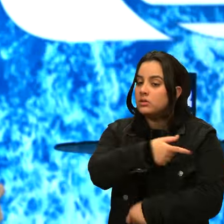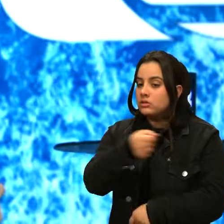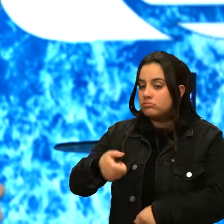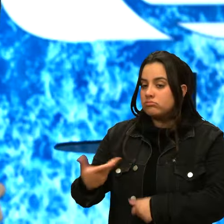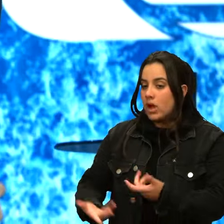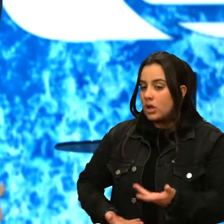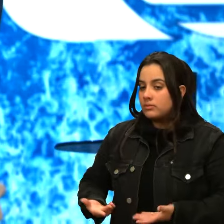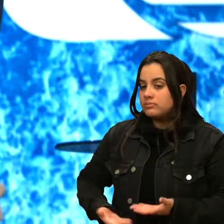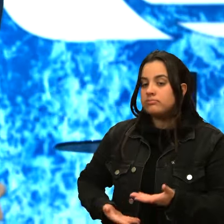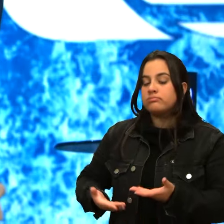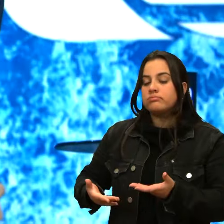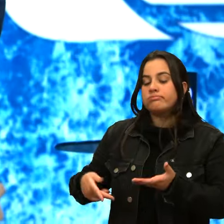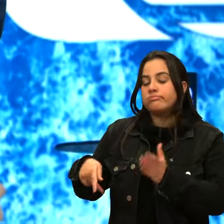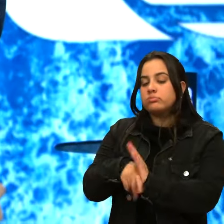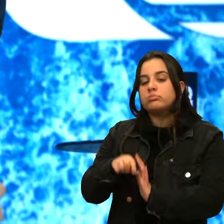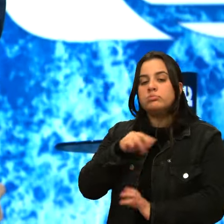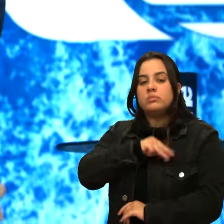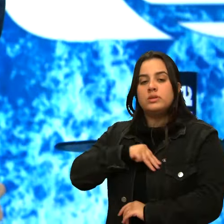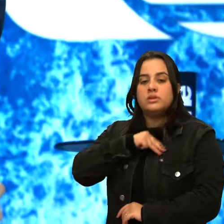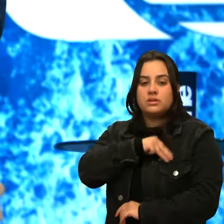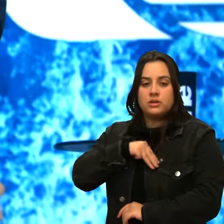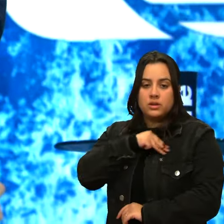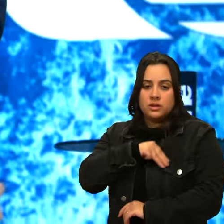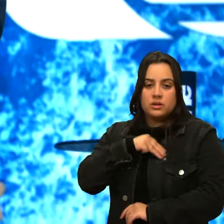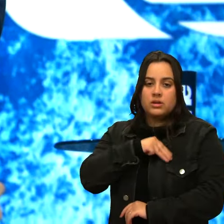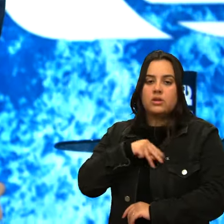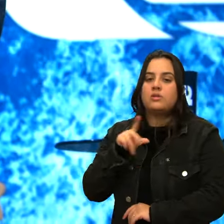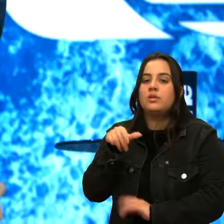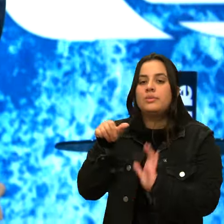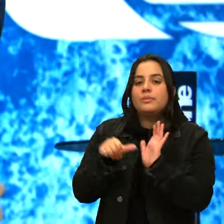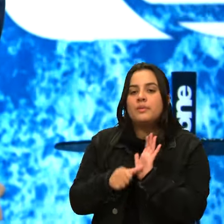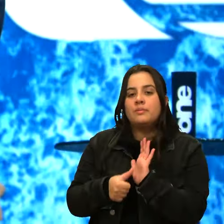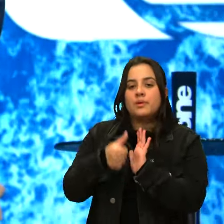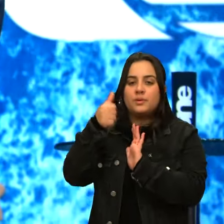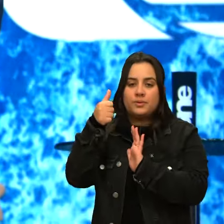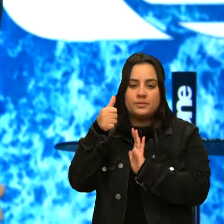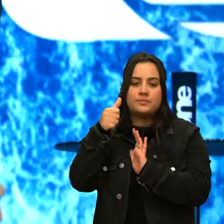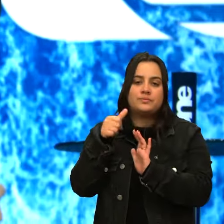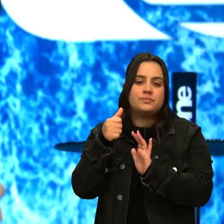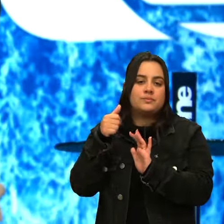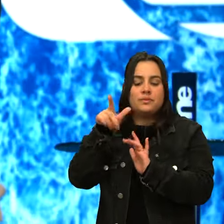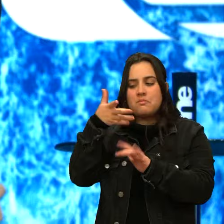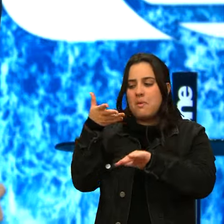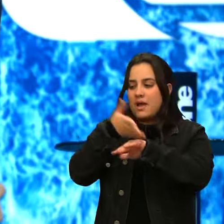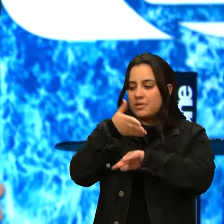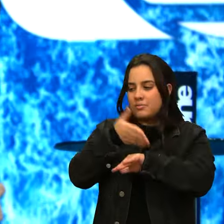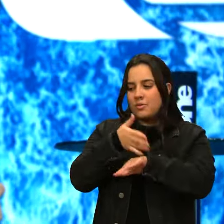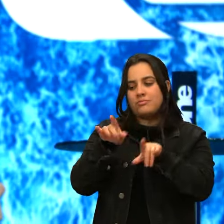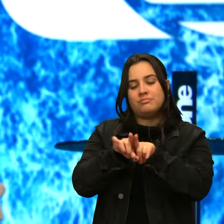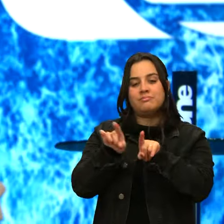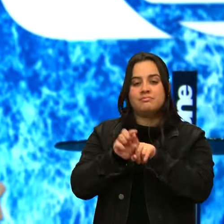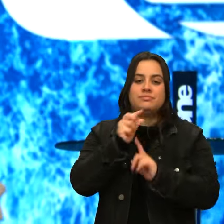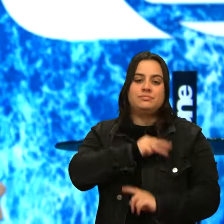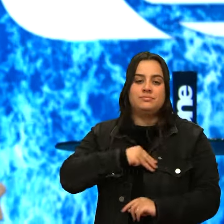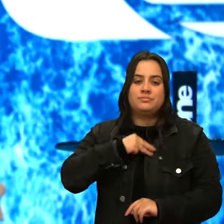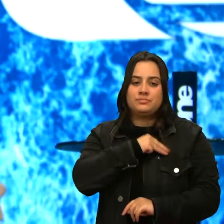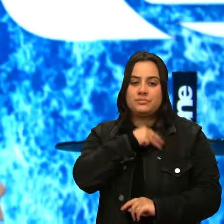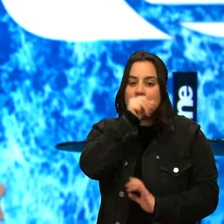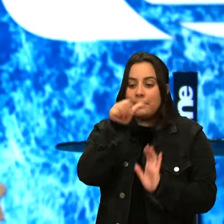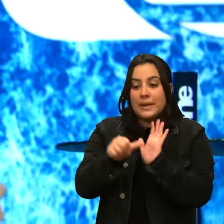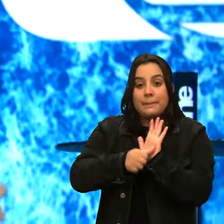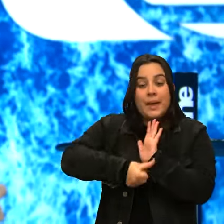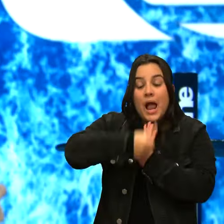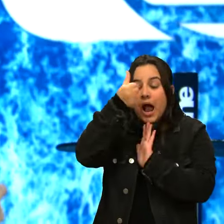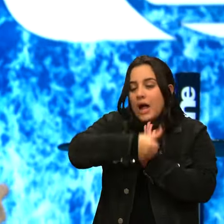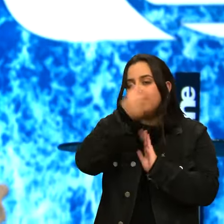ministerial do Flow. Ela está no seminário, está no primeiro ano, participou do Telos, é uma menina de Deus, primeira vez que ela vai pregar, olha